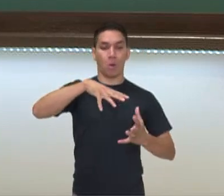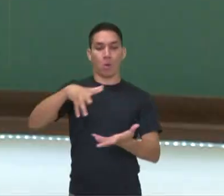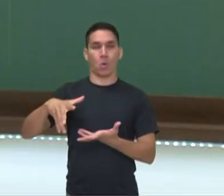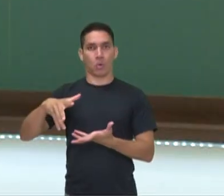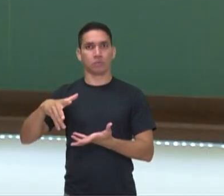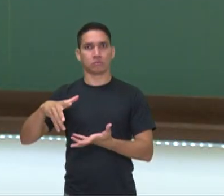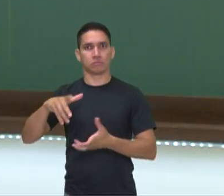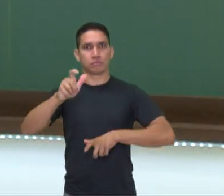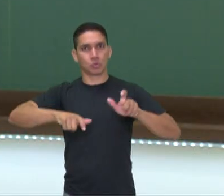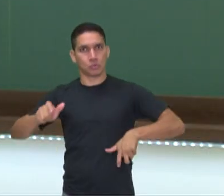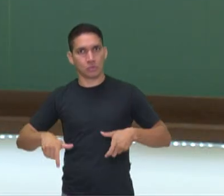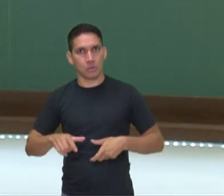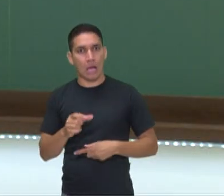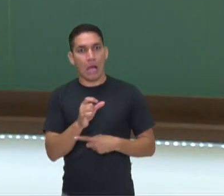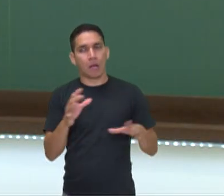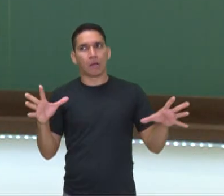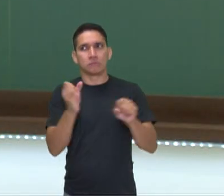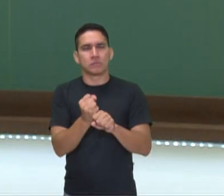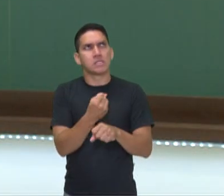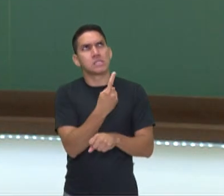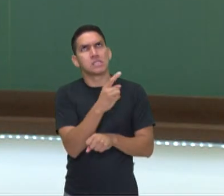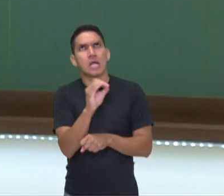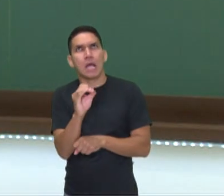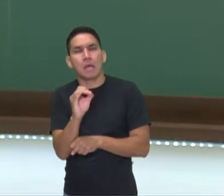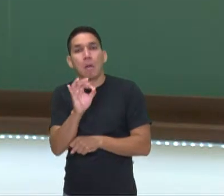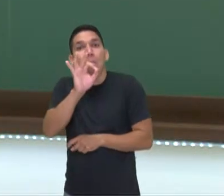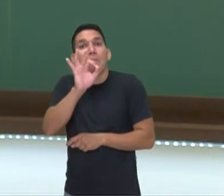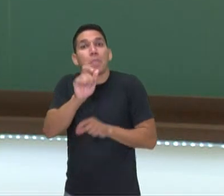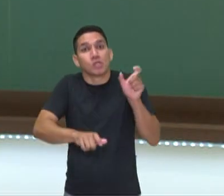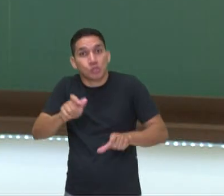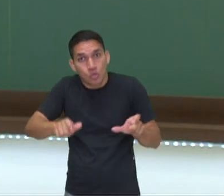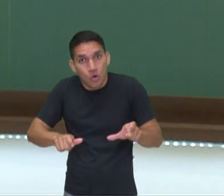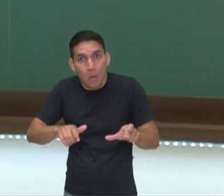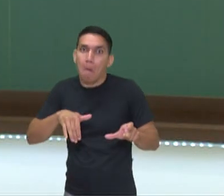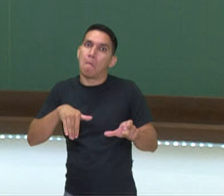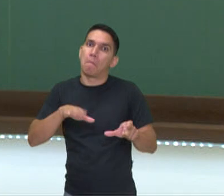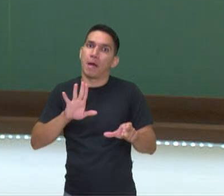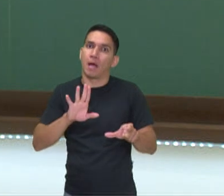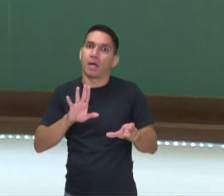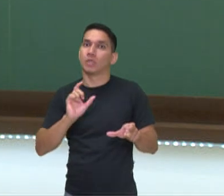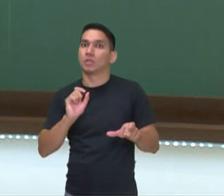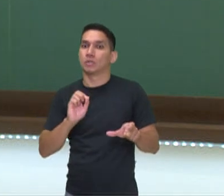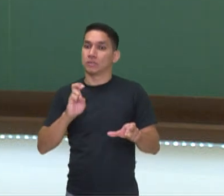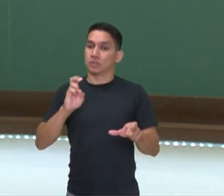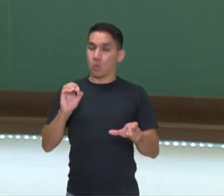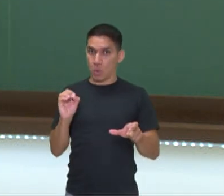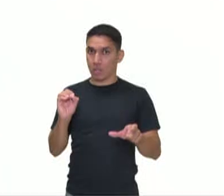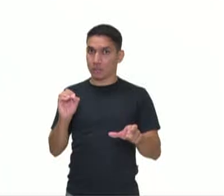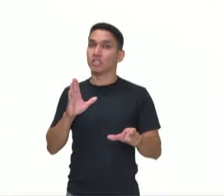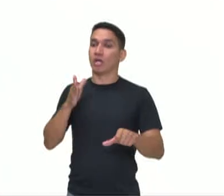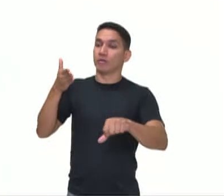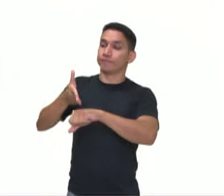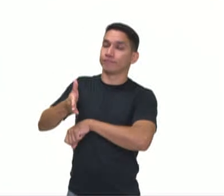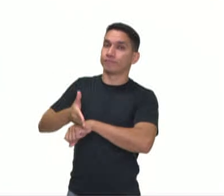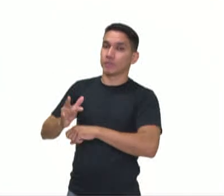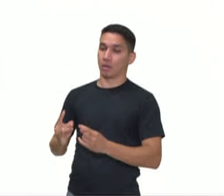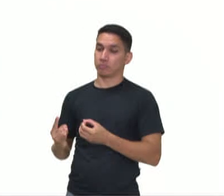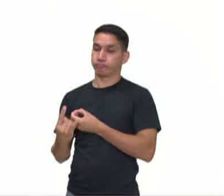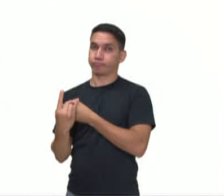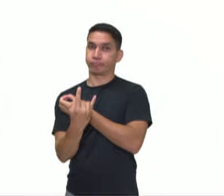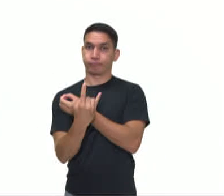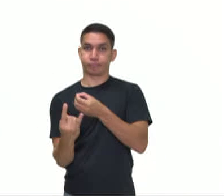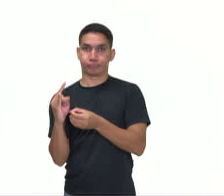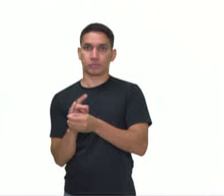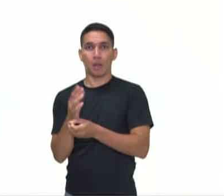cada 100 pessoas do mundo, nós temos mais de 50 pessoas vivendo nas áreas urbanas. E este mapa que você consegue ver aqui,